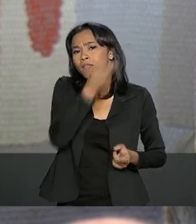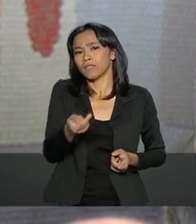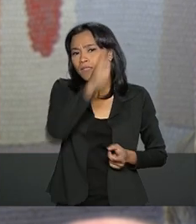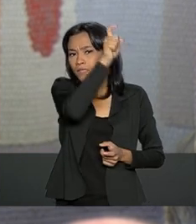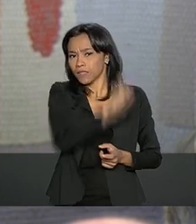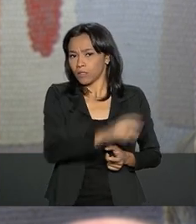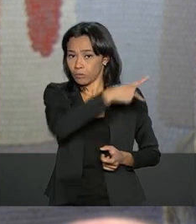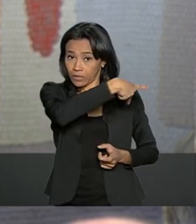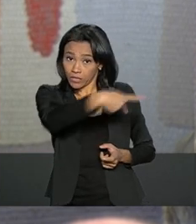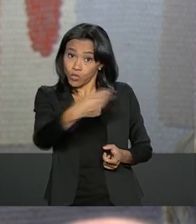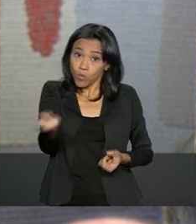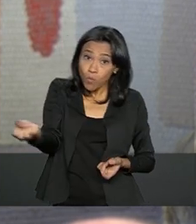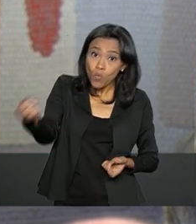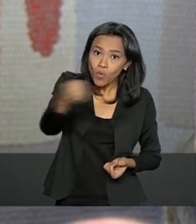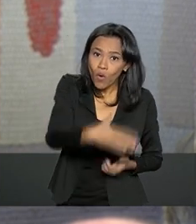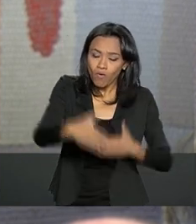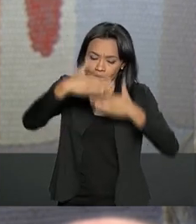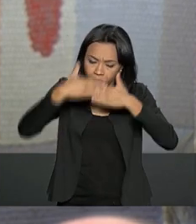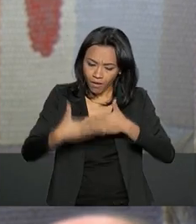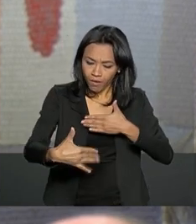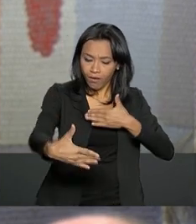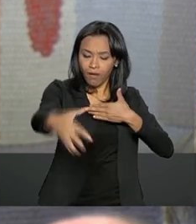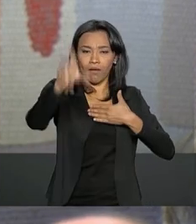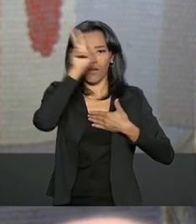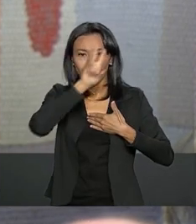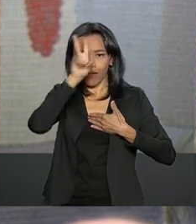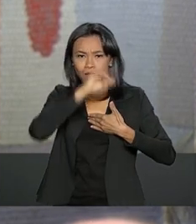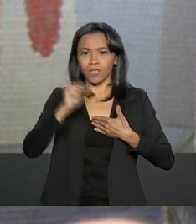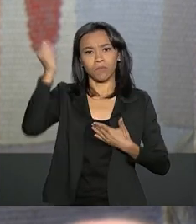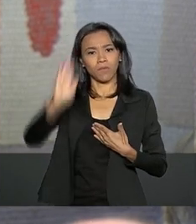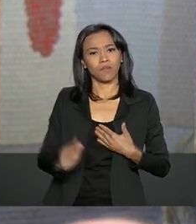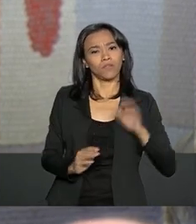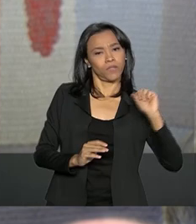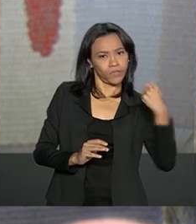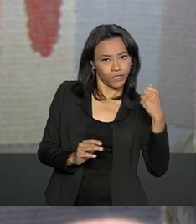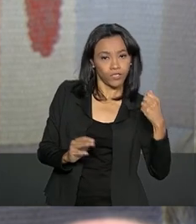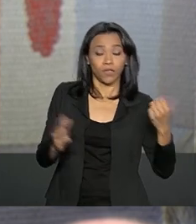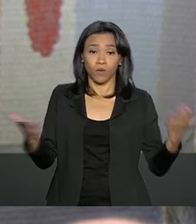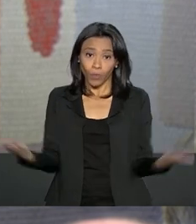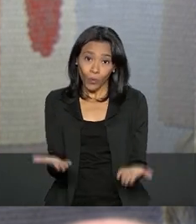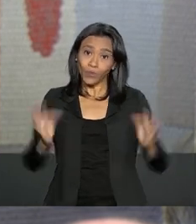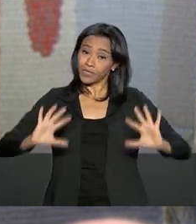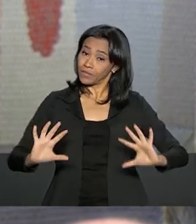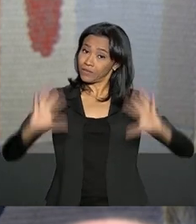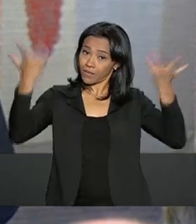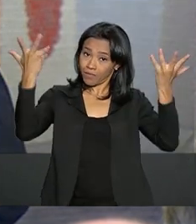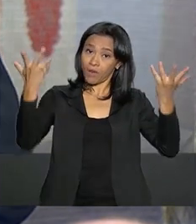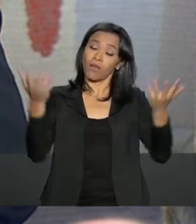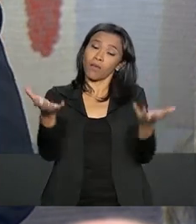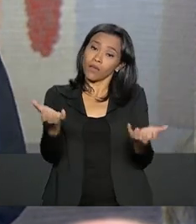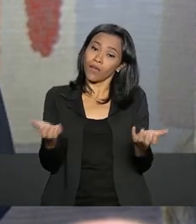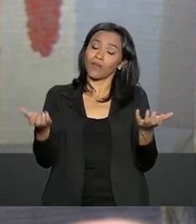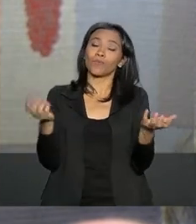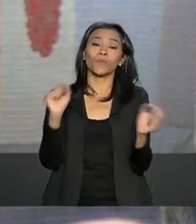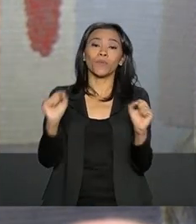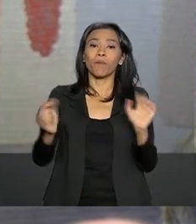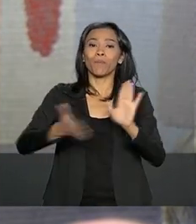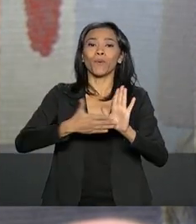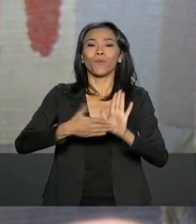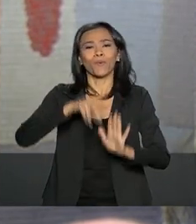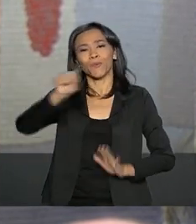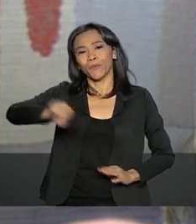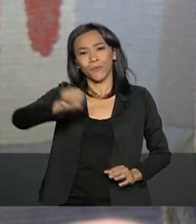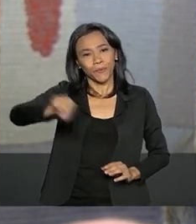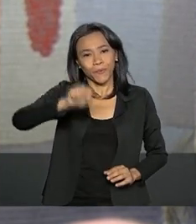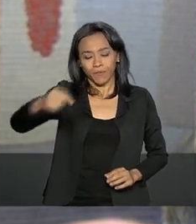novo capítulo nas relações entre o Brasil e a Argentina. Para celebrar, quero propor um brinde